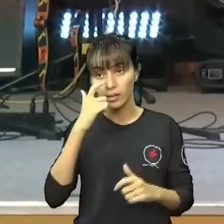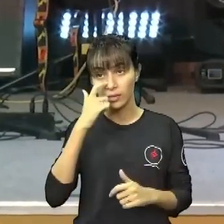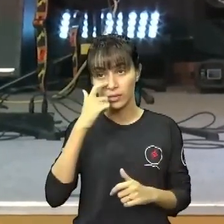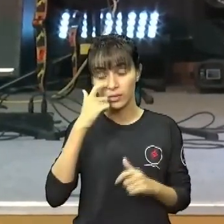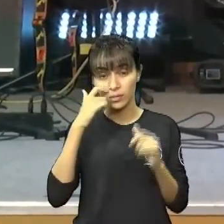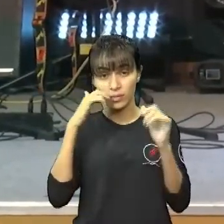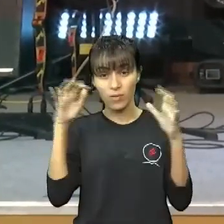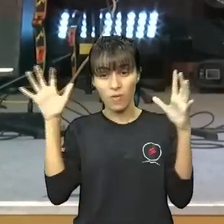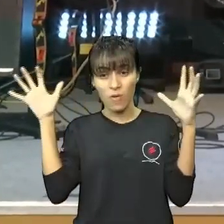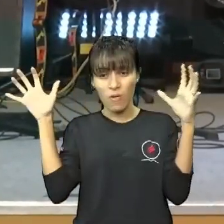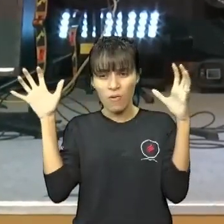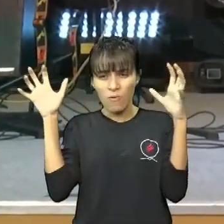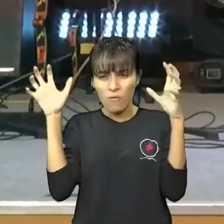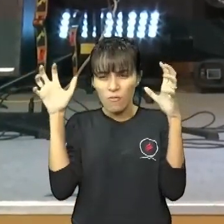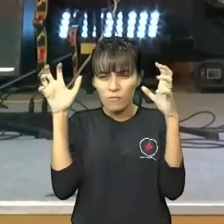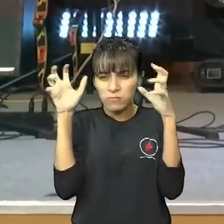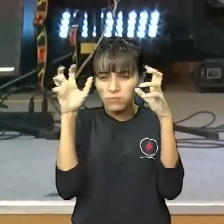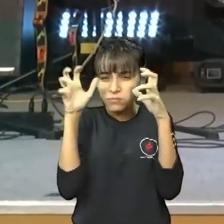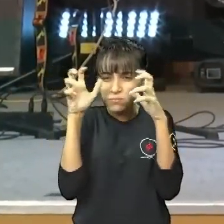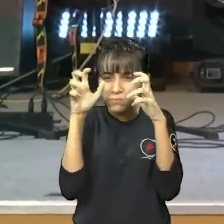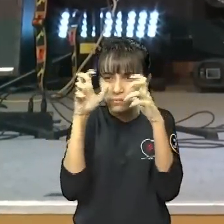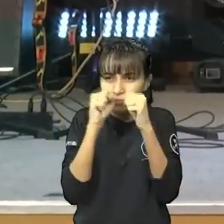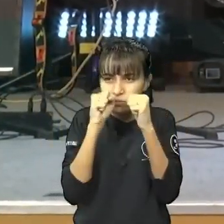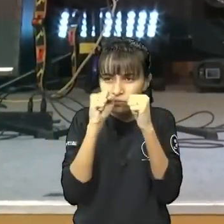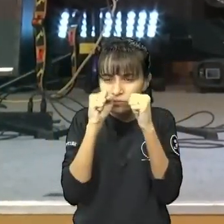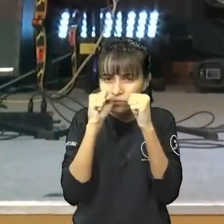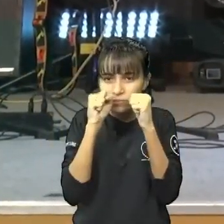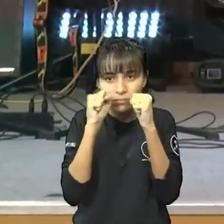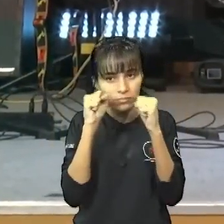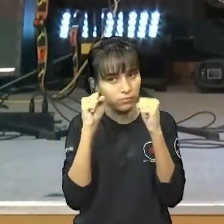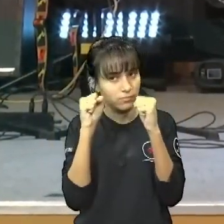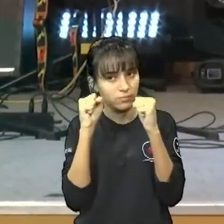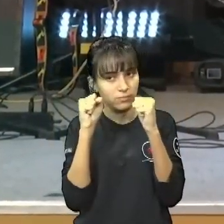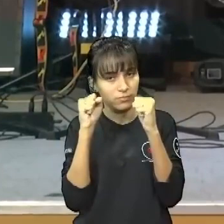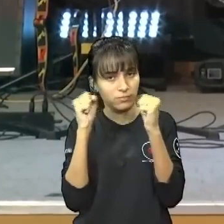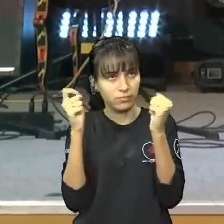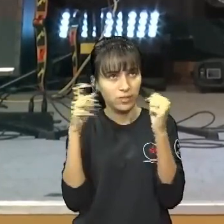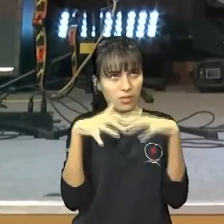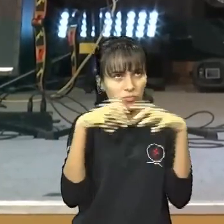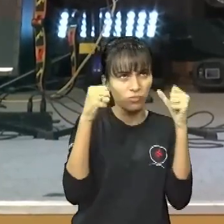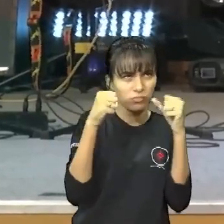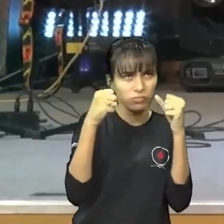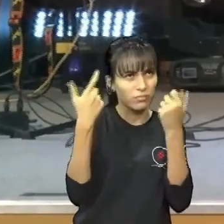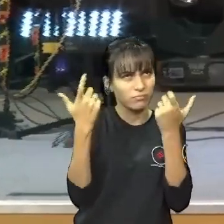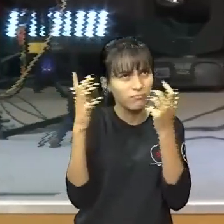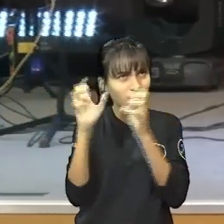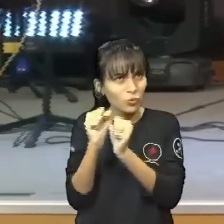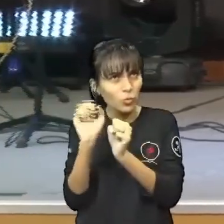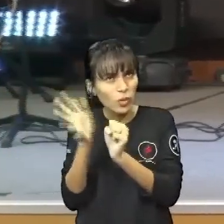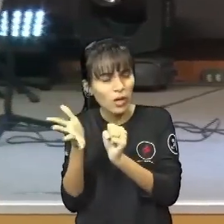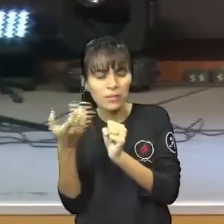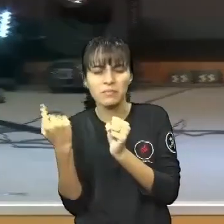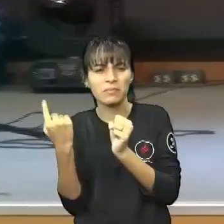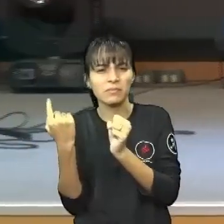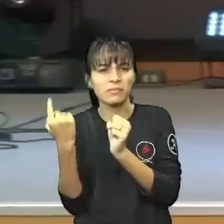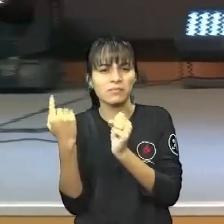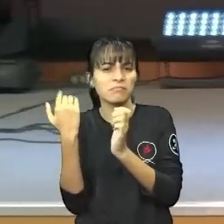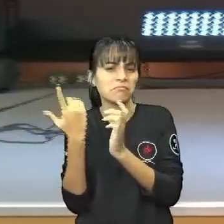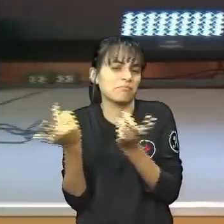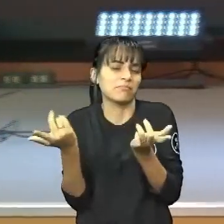a escuridão das Trevas é redundante se é trevas já é escuridão Mas porque é